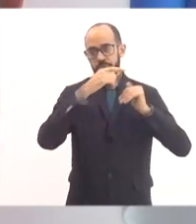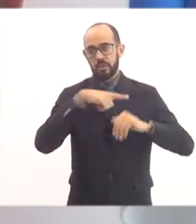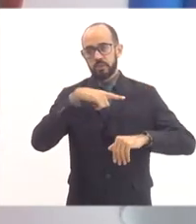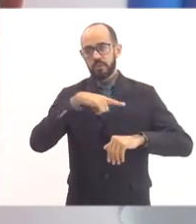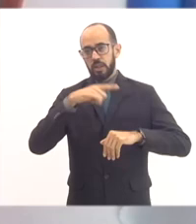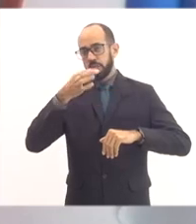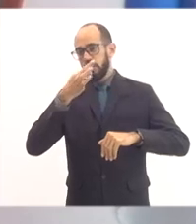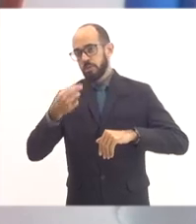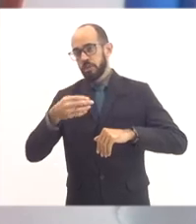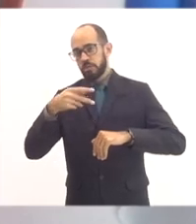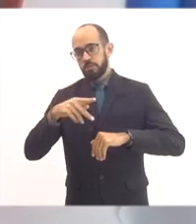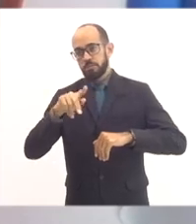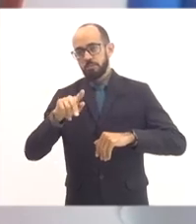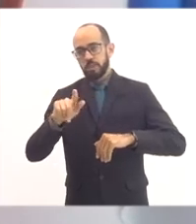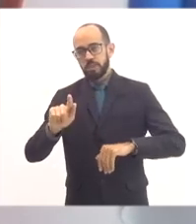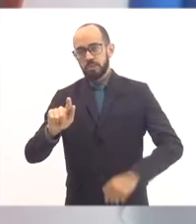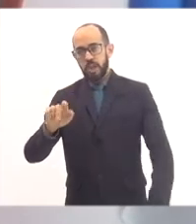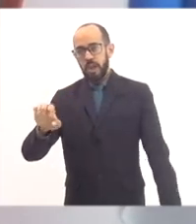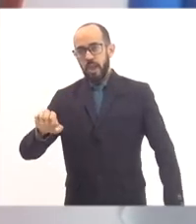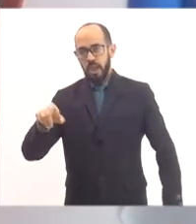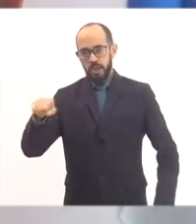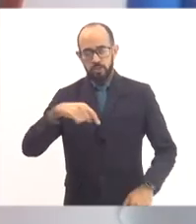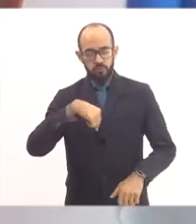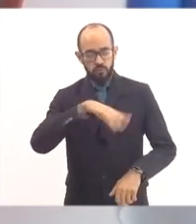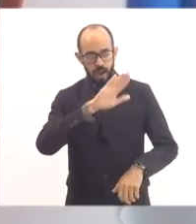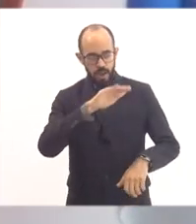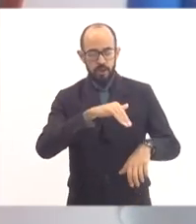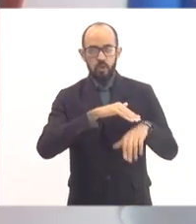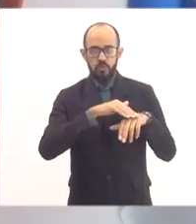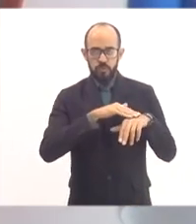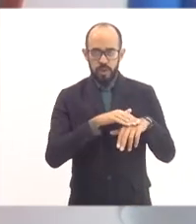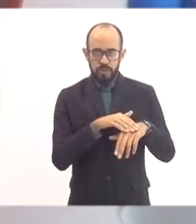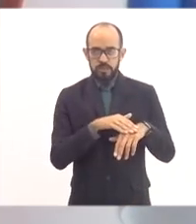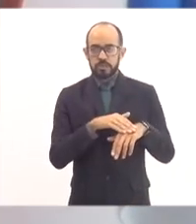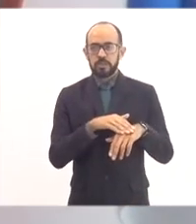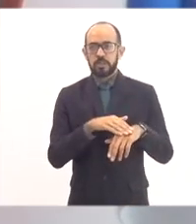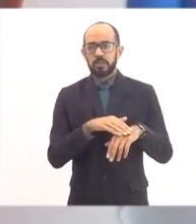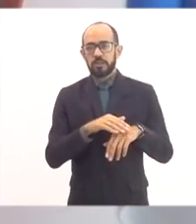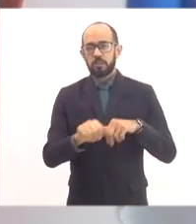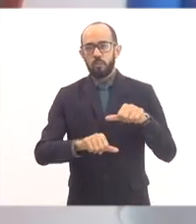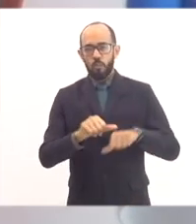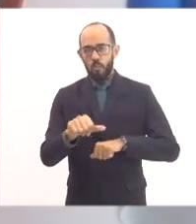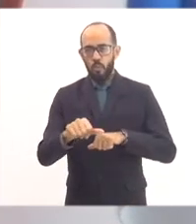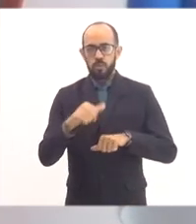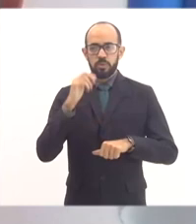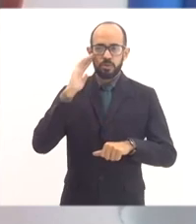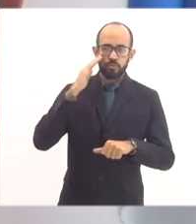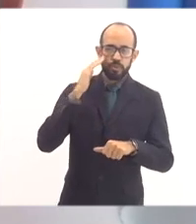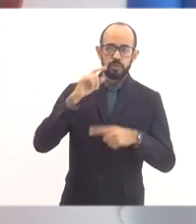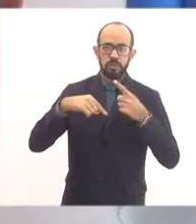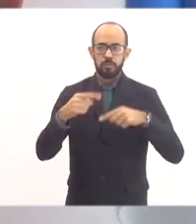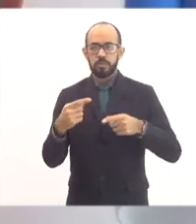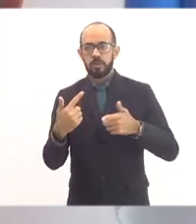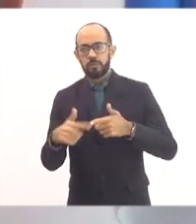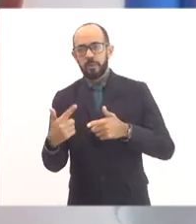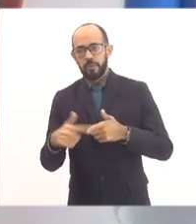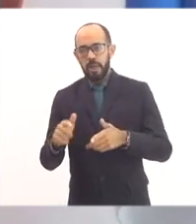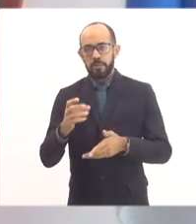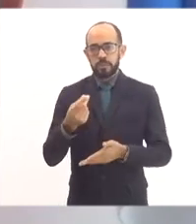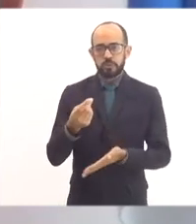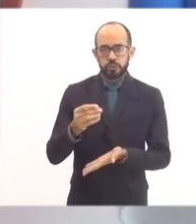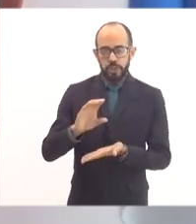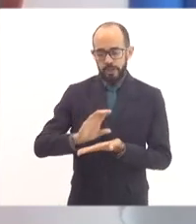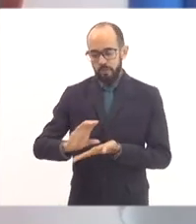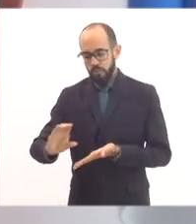PGE impedindo o chamamento. A gente vai lá, dialoga com a PGE, muda o entendimento. Depois esbarra com uma questão orçamentária. A